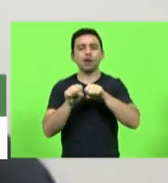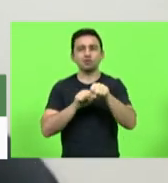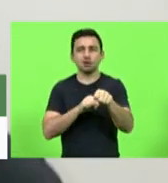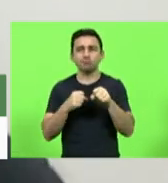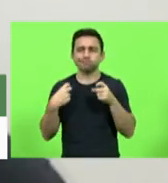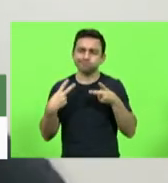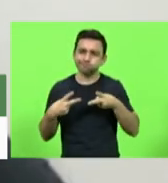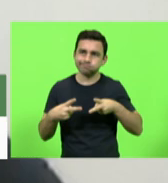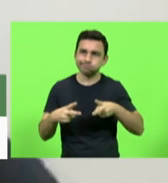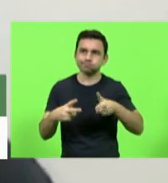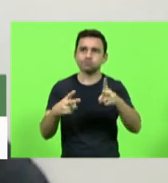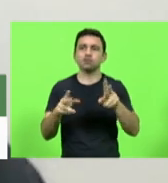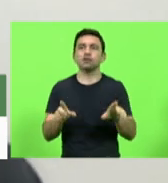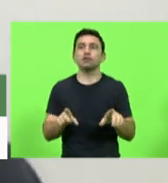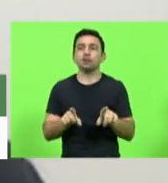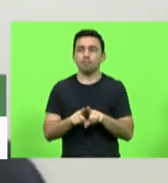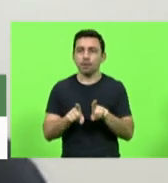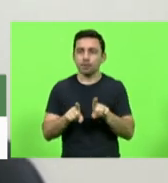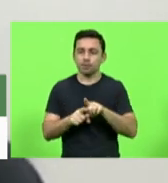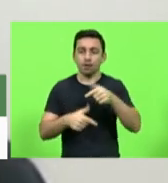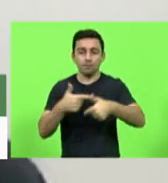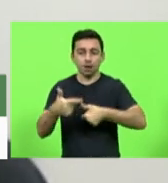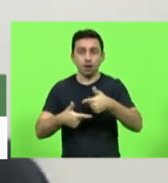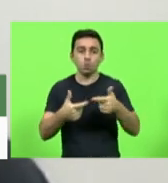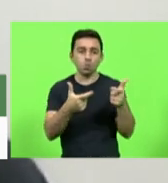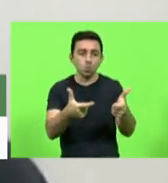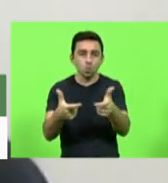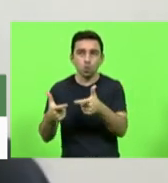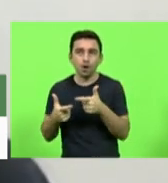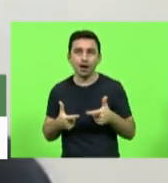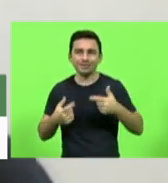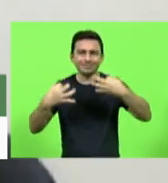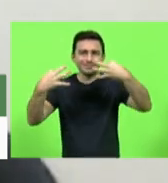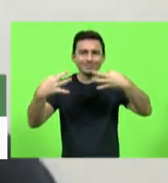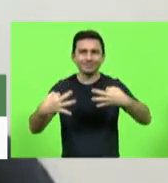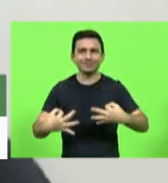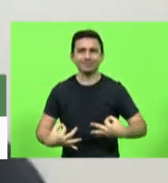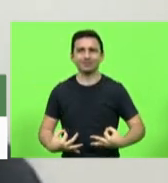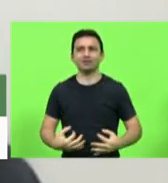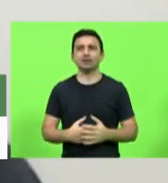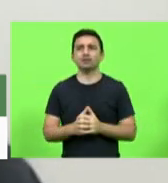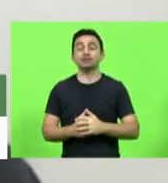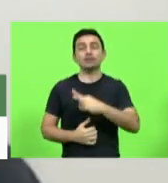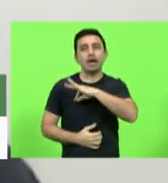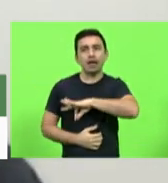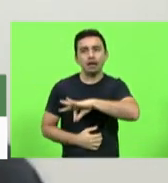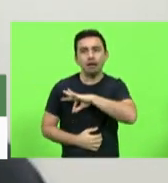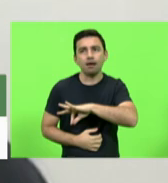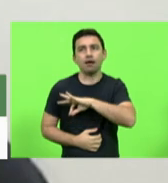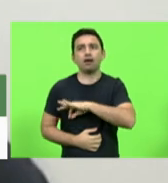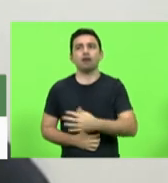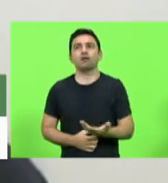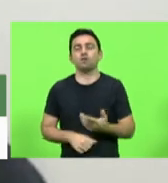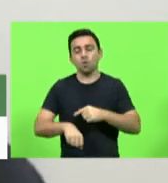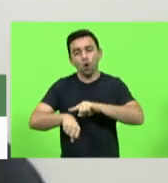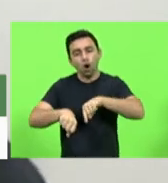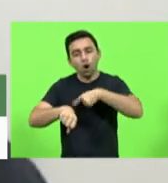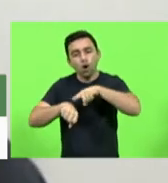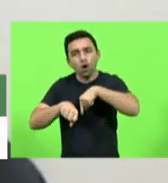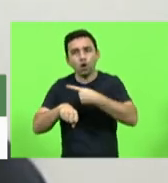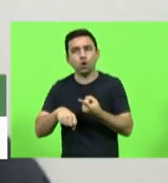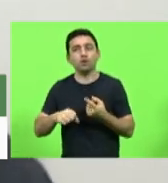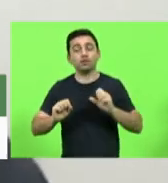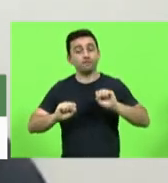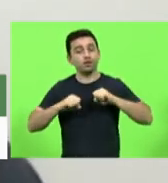de condições de trabalho, né, dignas, tanto em termos salariais, em termos de carga horária. A gente tem defendido a carga horária